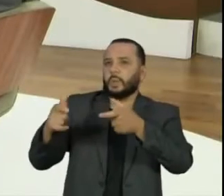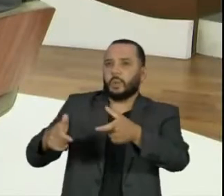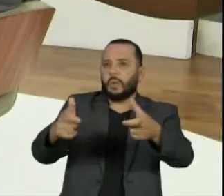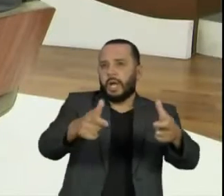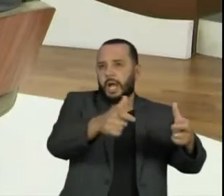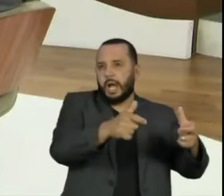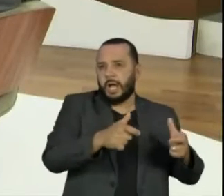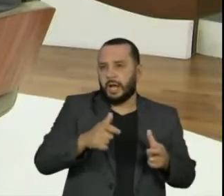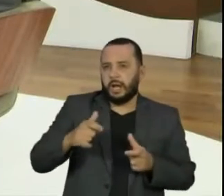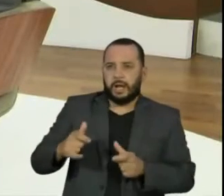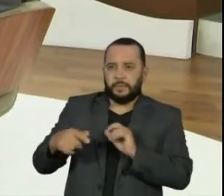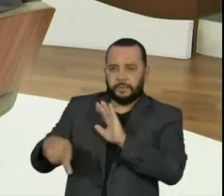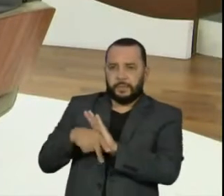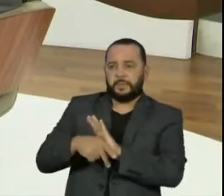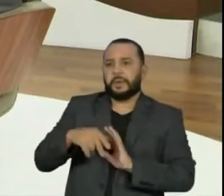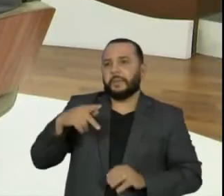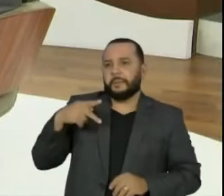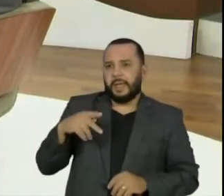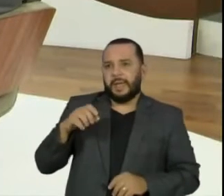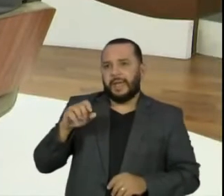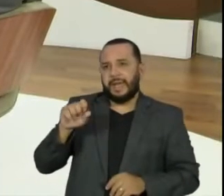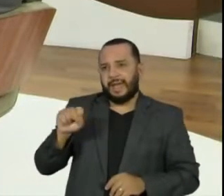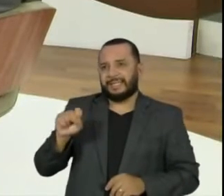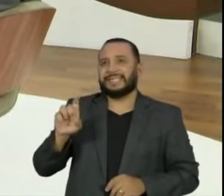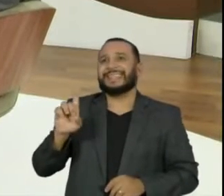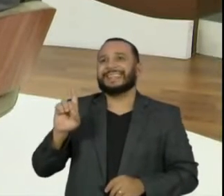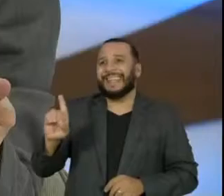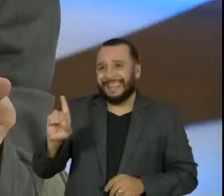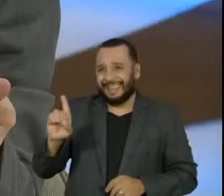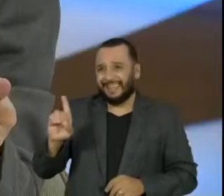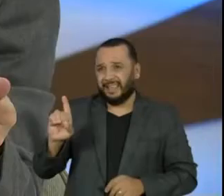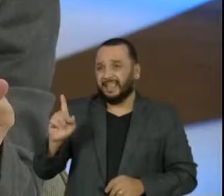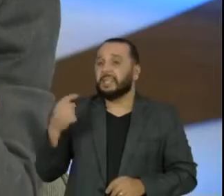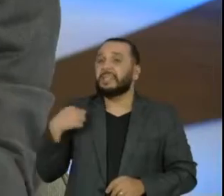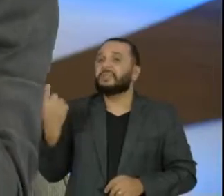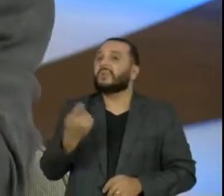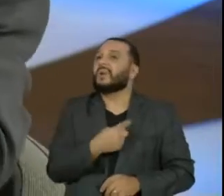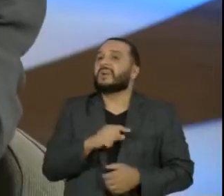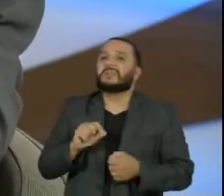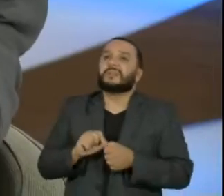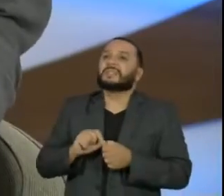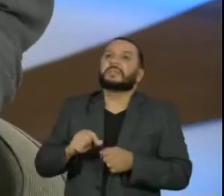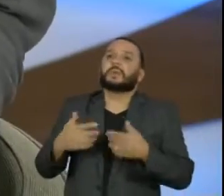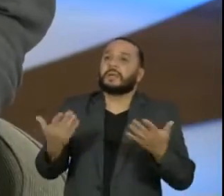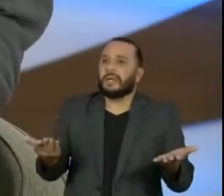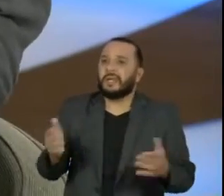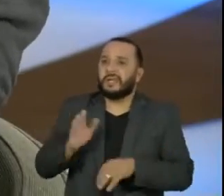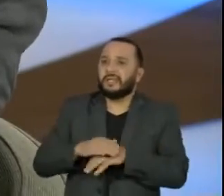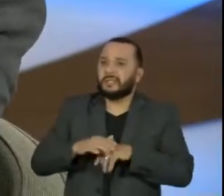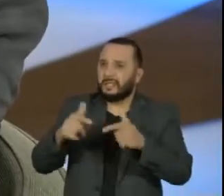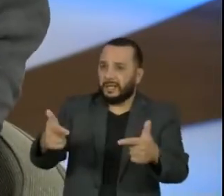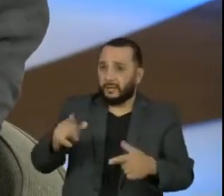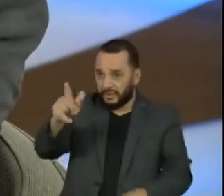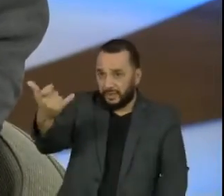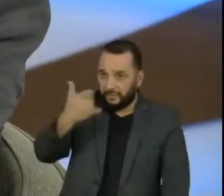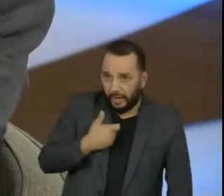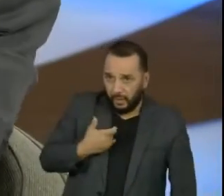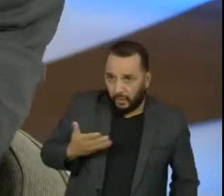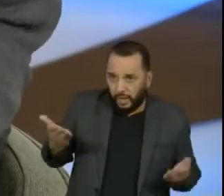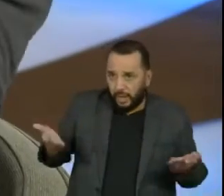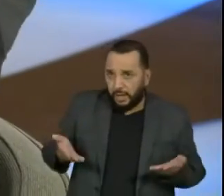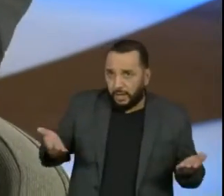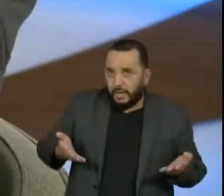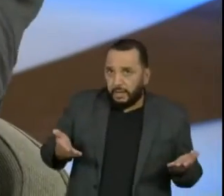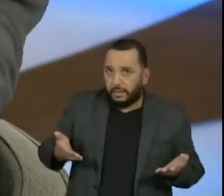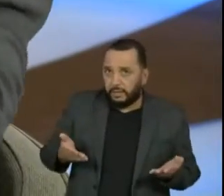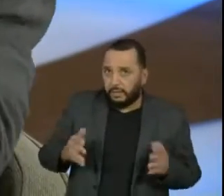PSD e nós estamos aqui fazendo papel de quê? Então, esse é um caso que você está me contando agora,